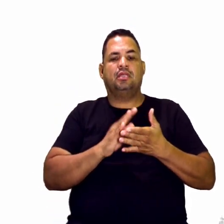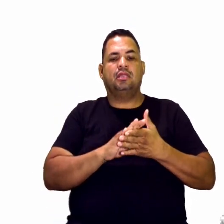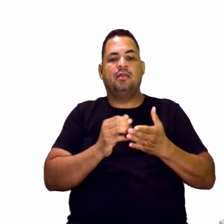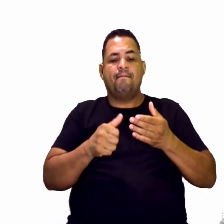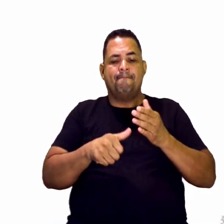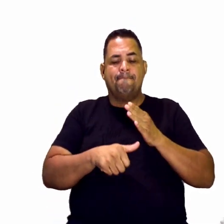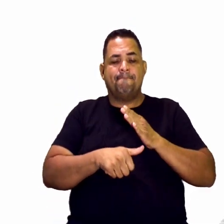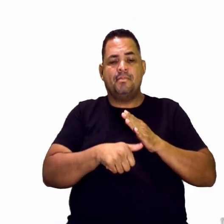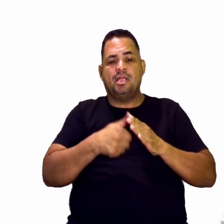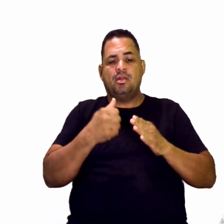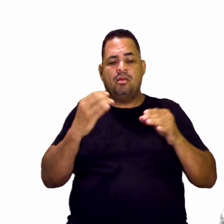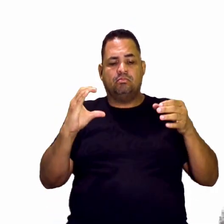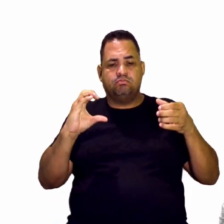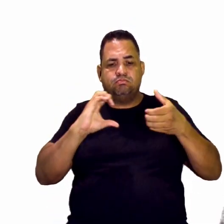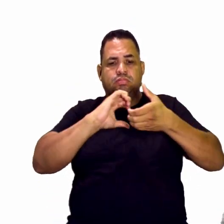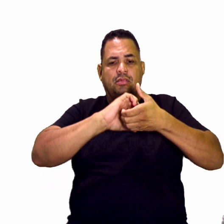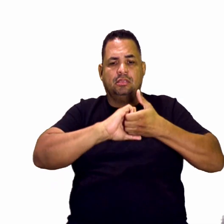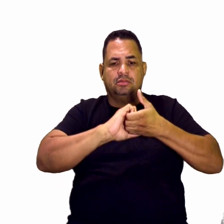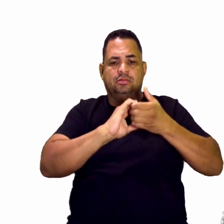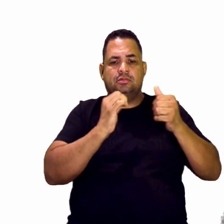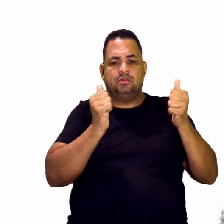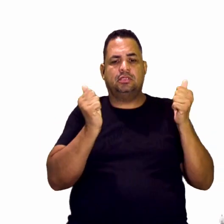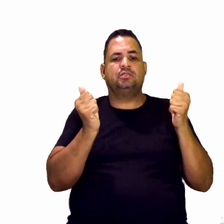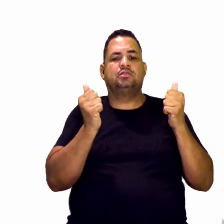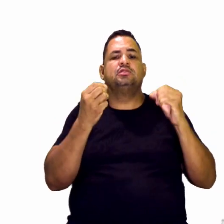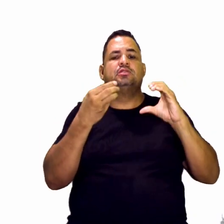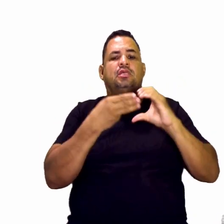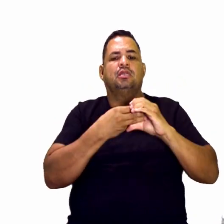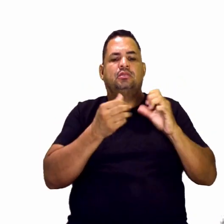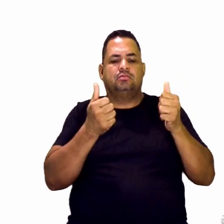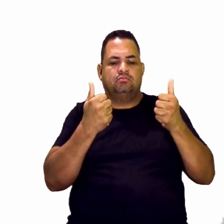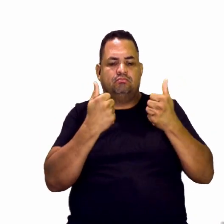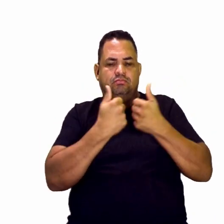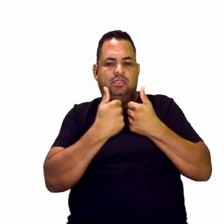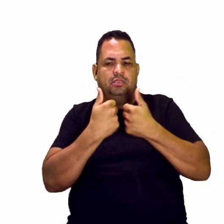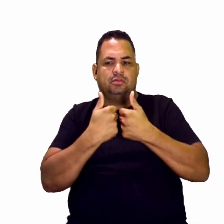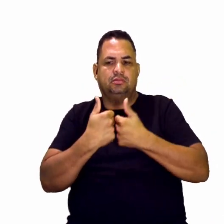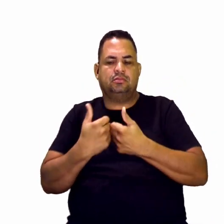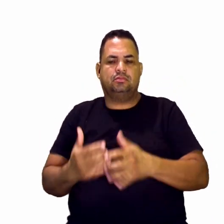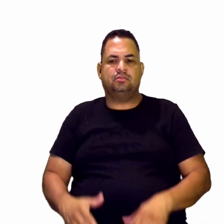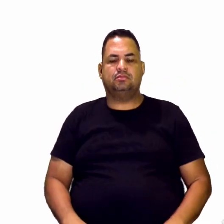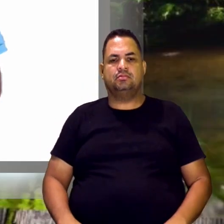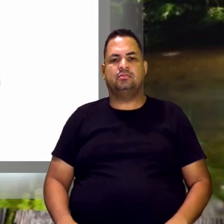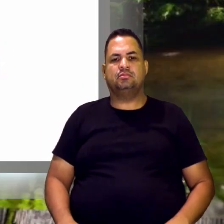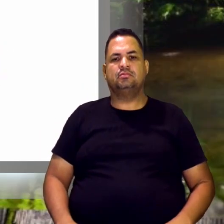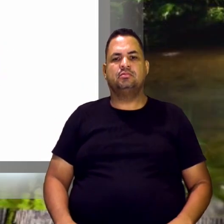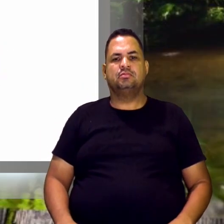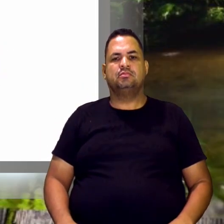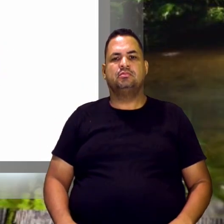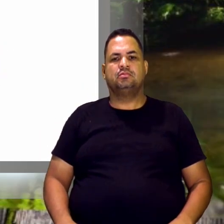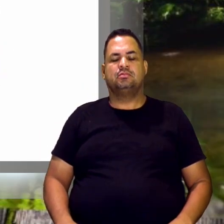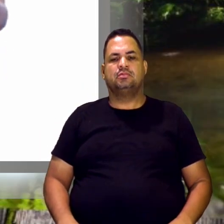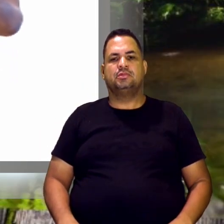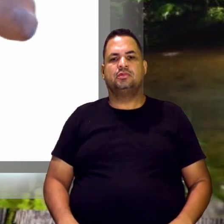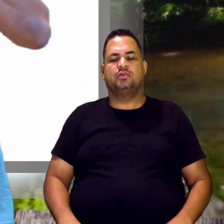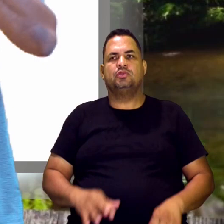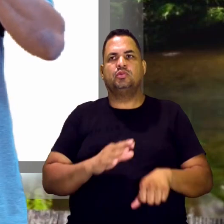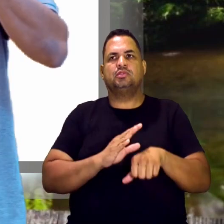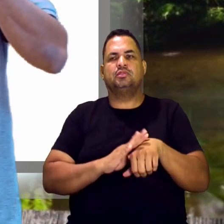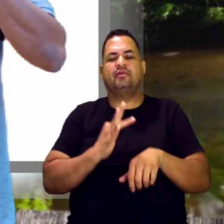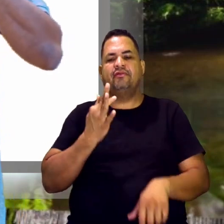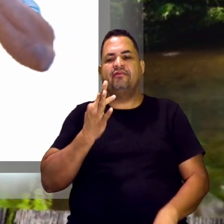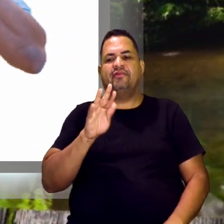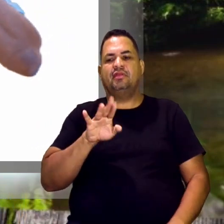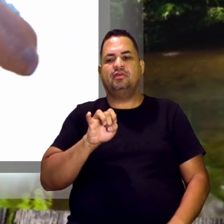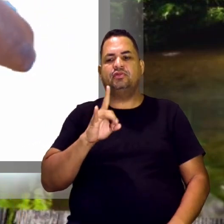entre as células vizinhas, né? Os desmossomos. Existem doenças, pessoal, que acho que é fenilcetanúria o nome dessa